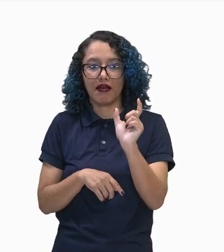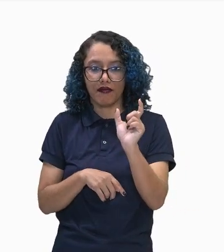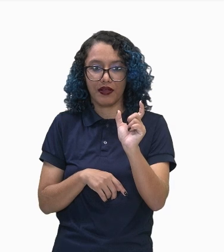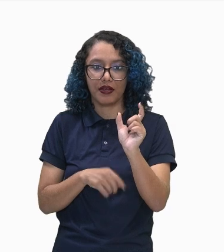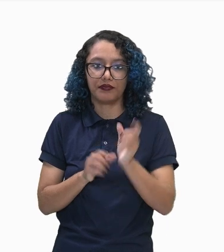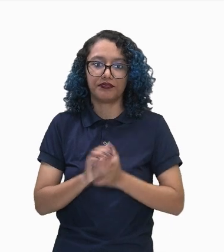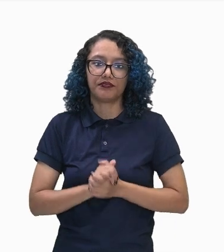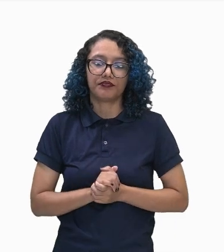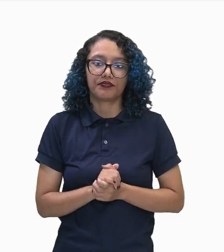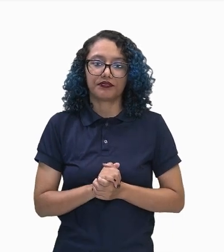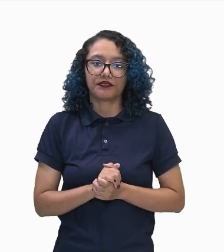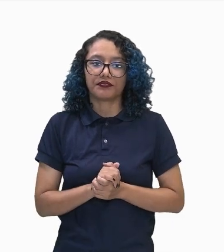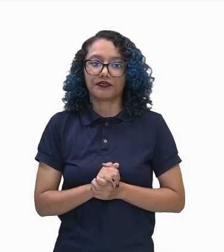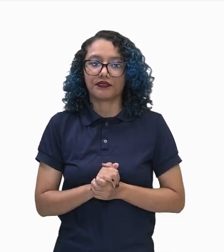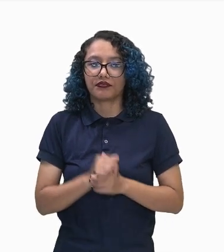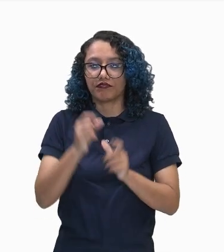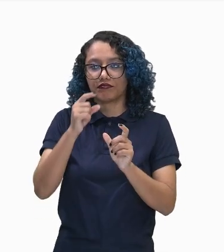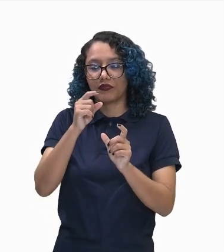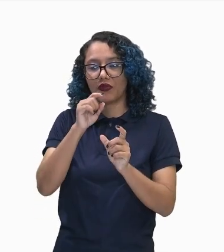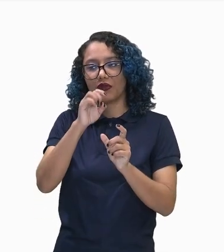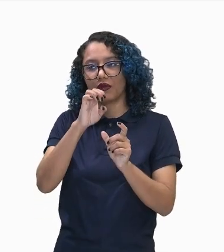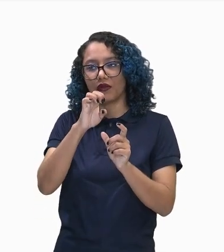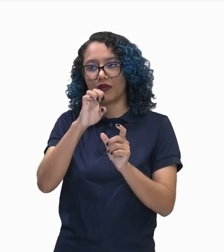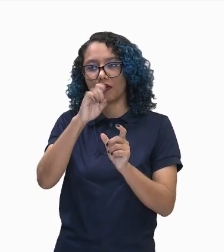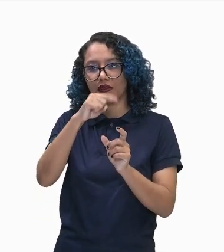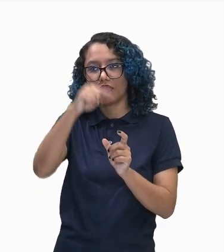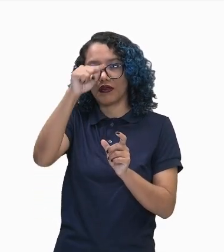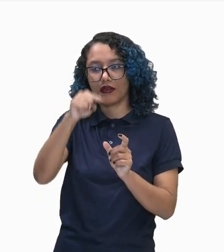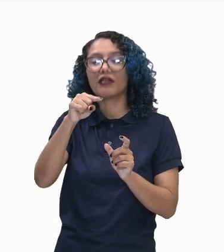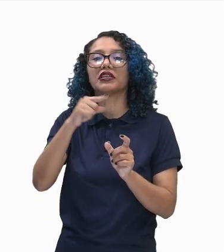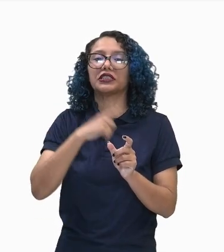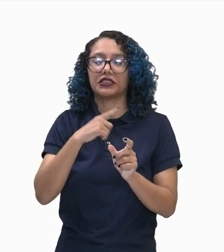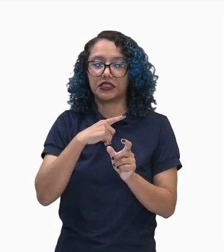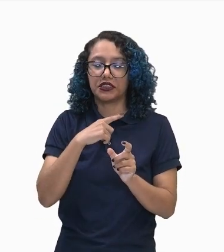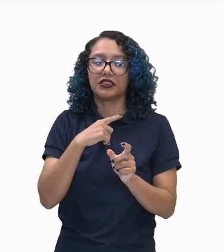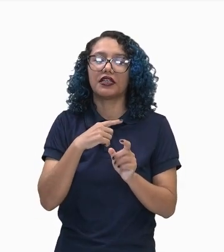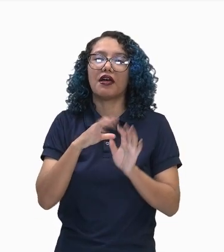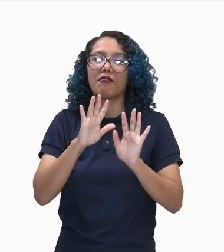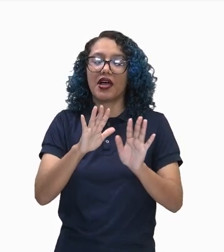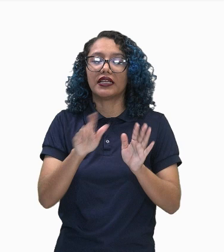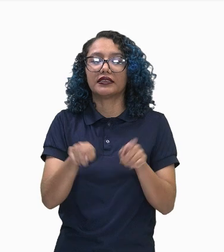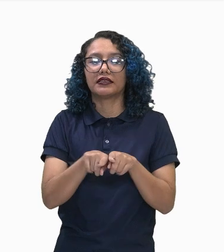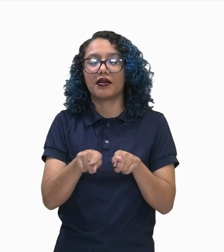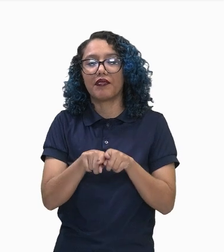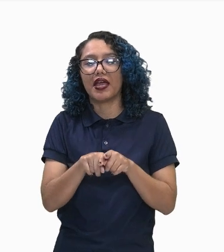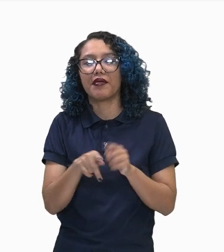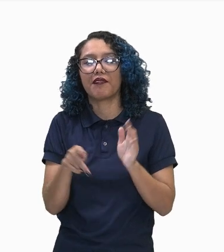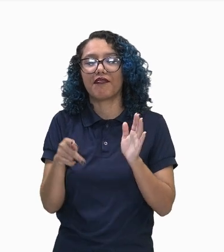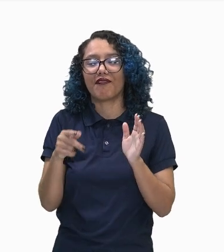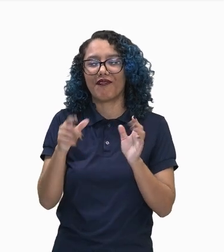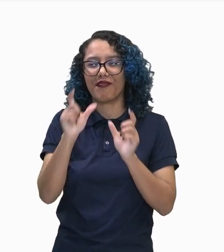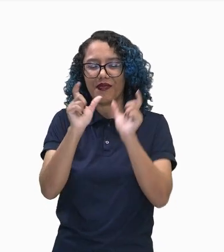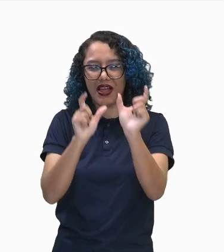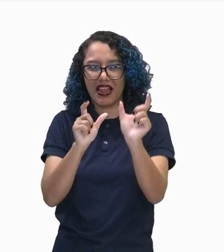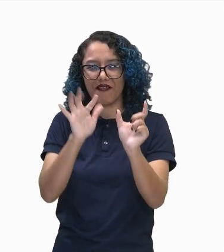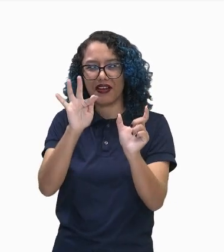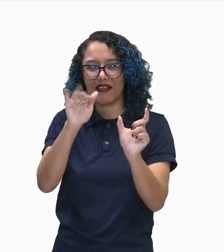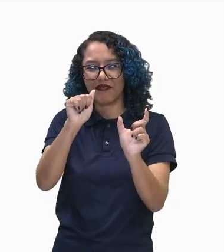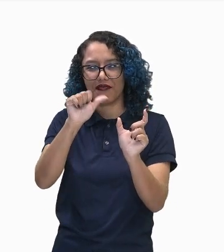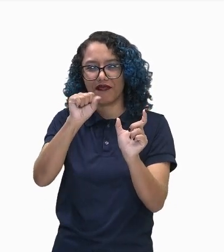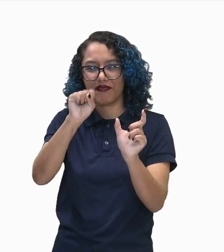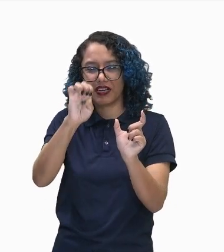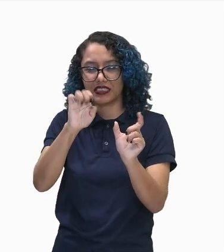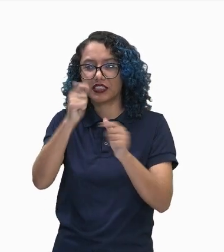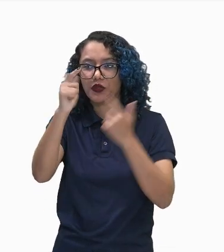acento circunflexo, hoje não tem mais. Antigamente, a palavra fase e outras palavras que usava a letra